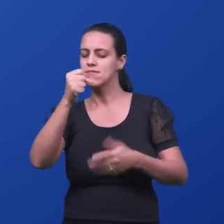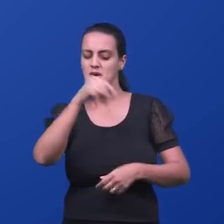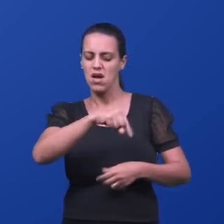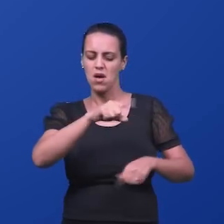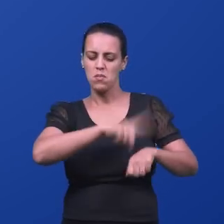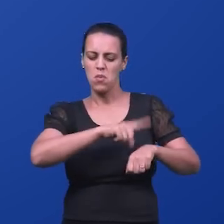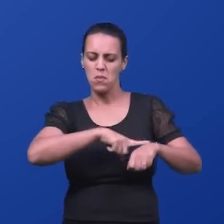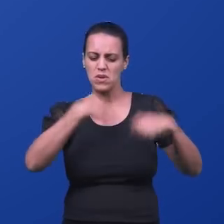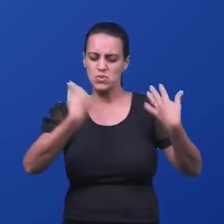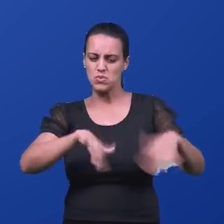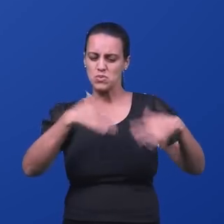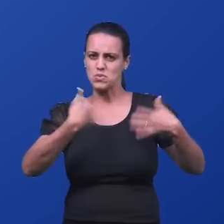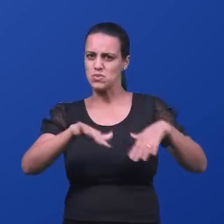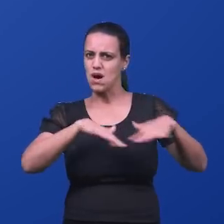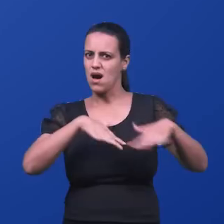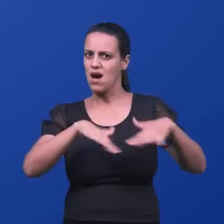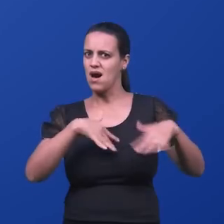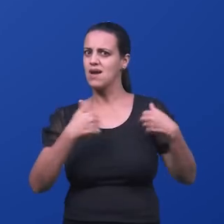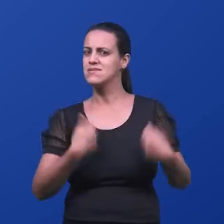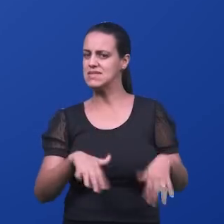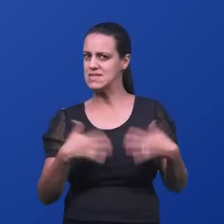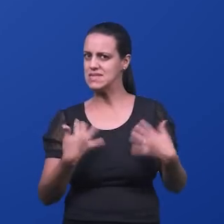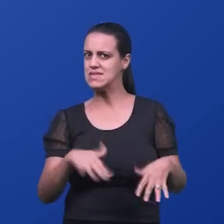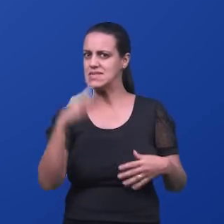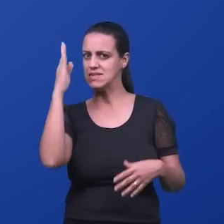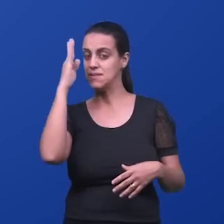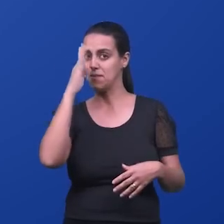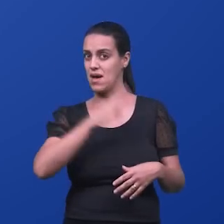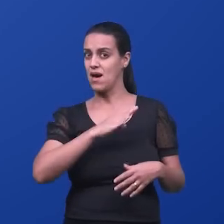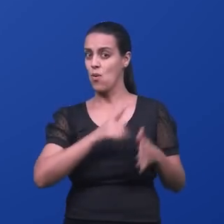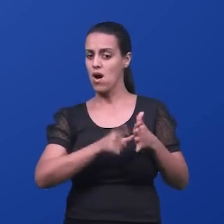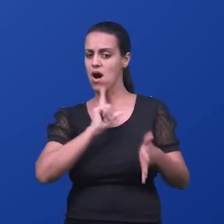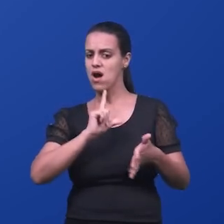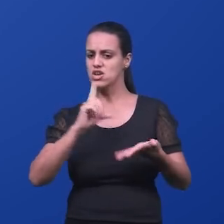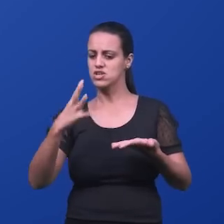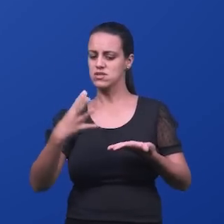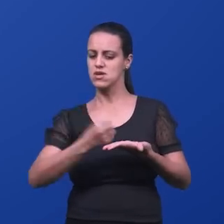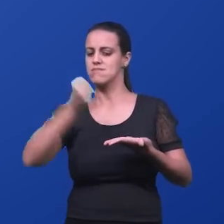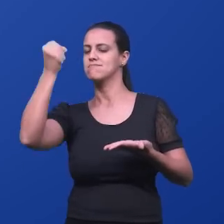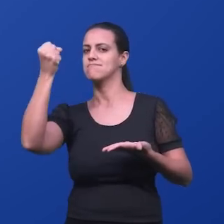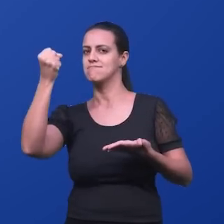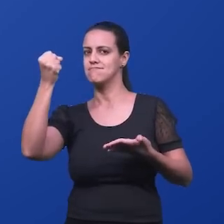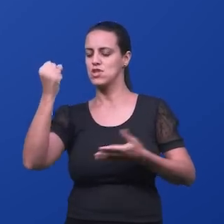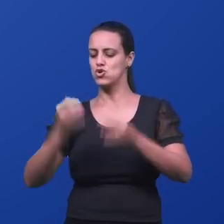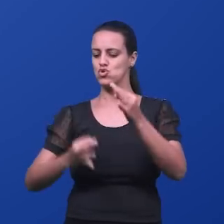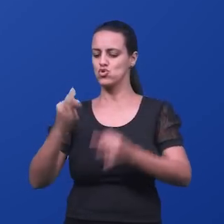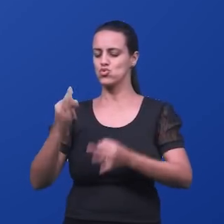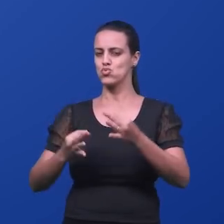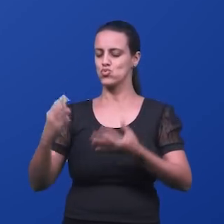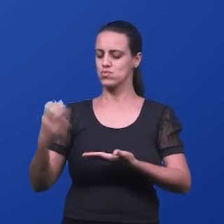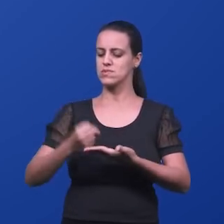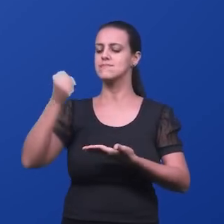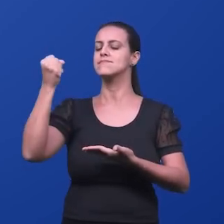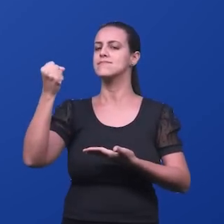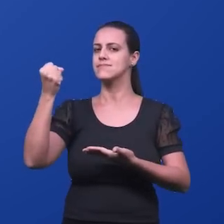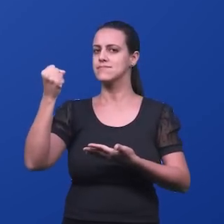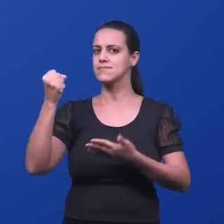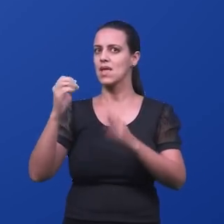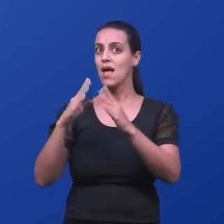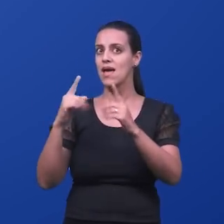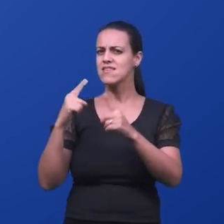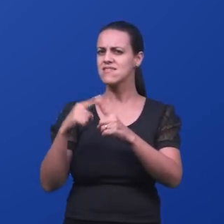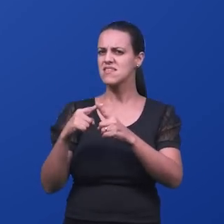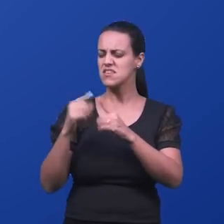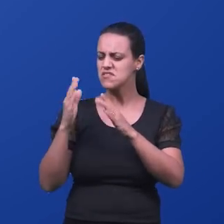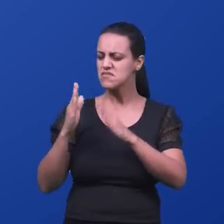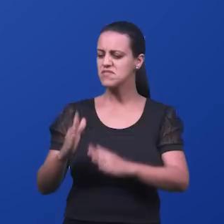Bíblia diz que antes que venha o mal, o justo será levado. Então a igreja que foi justificada pelo sangue de